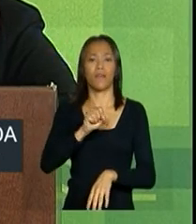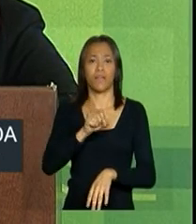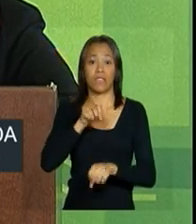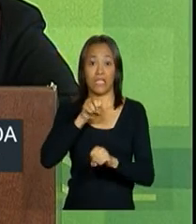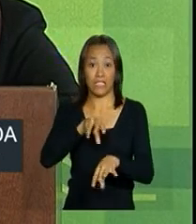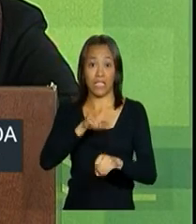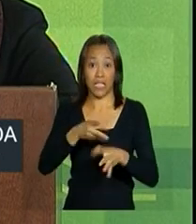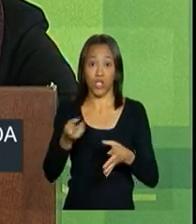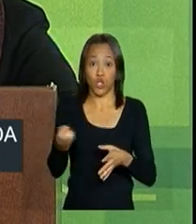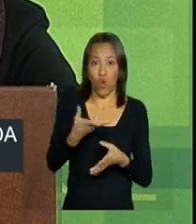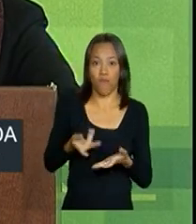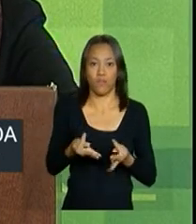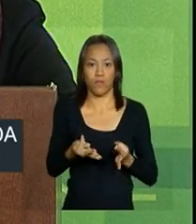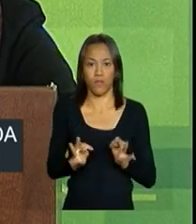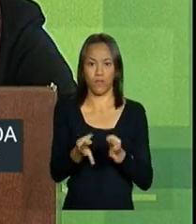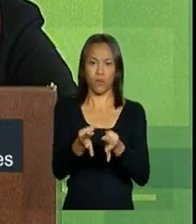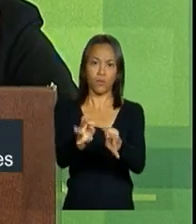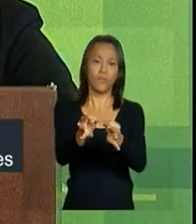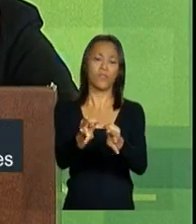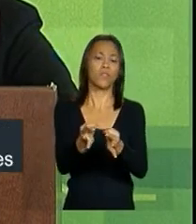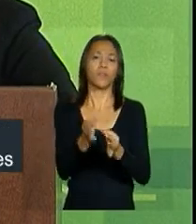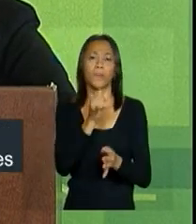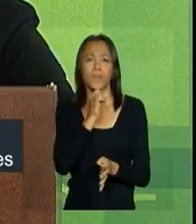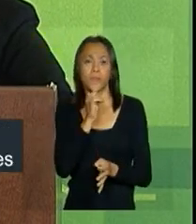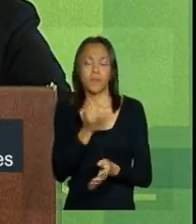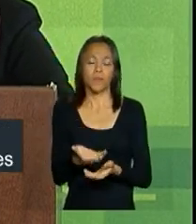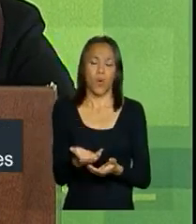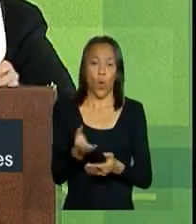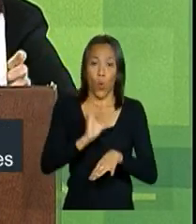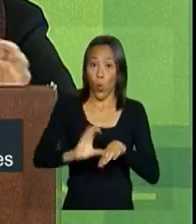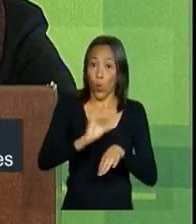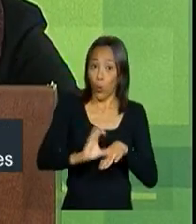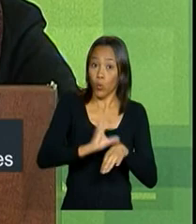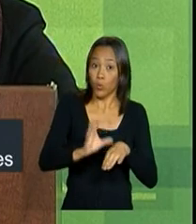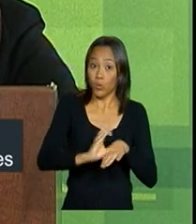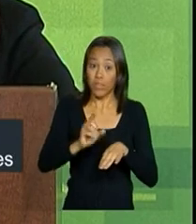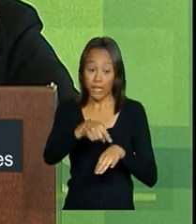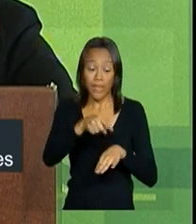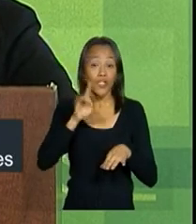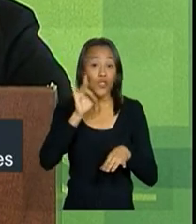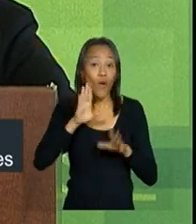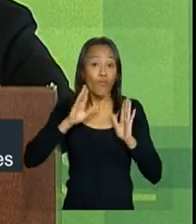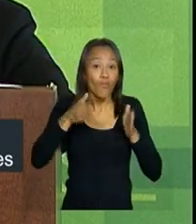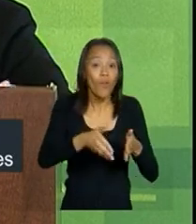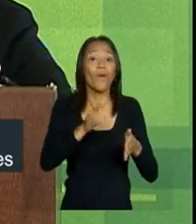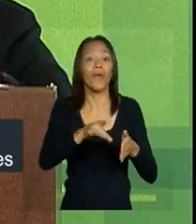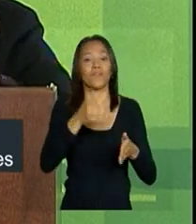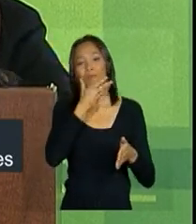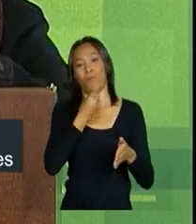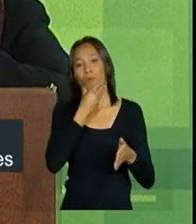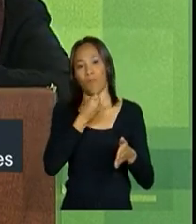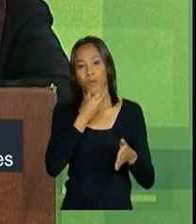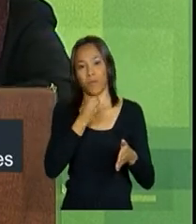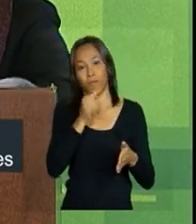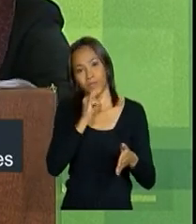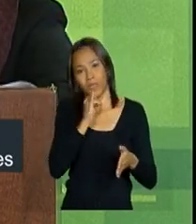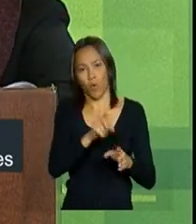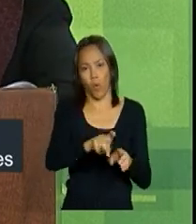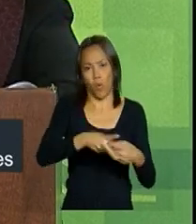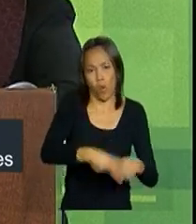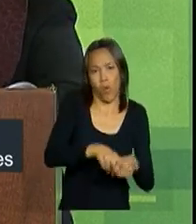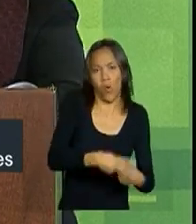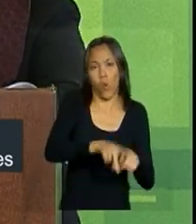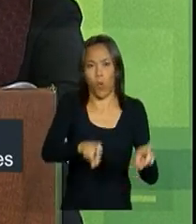novas tecnologias ou cursos tidos como tipicamente masculinos operador de